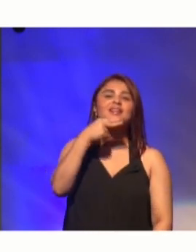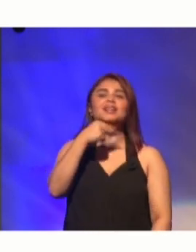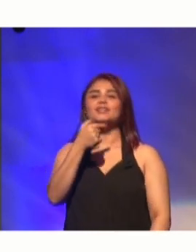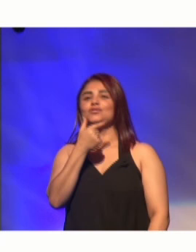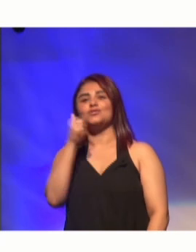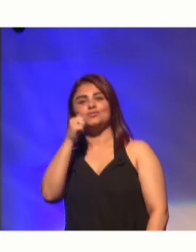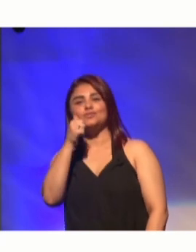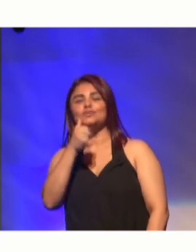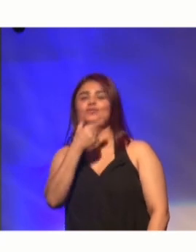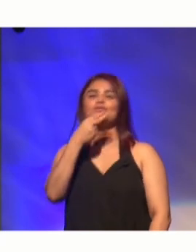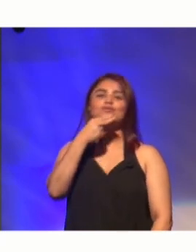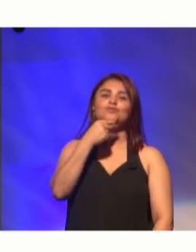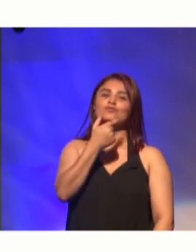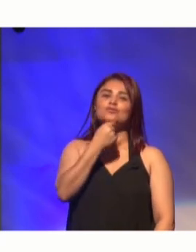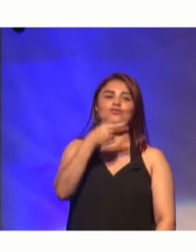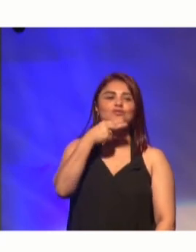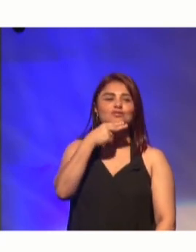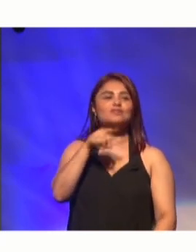netinho, né?